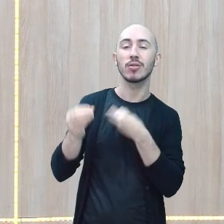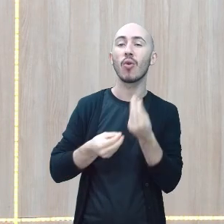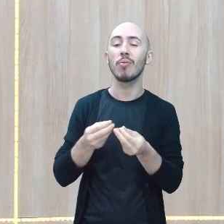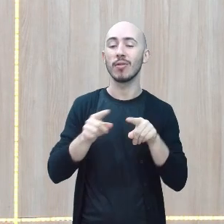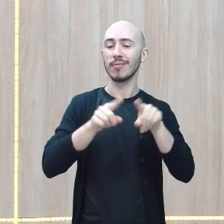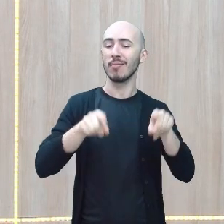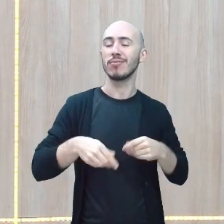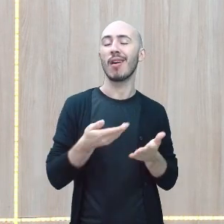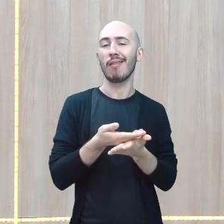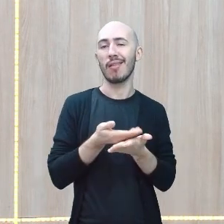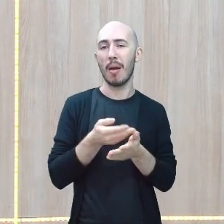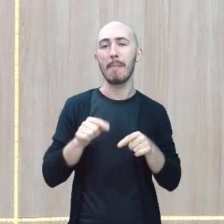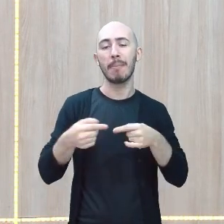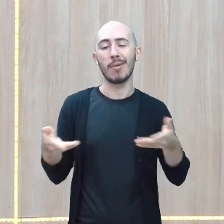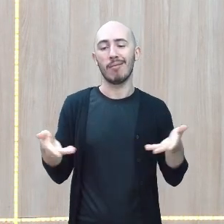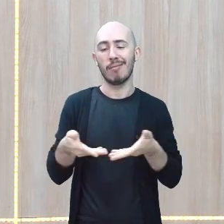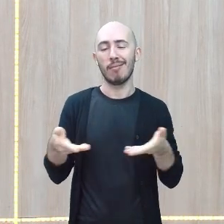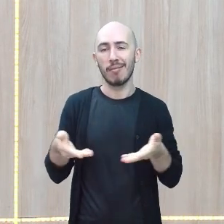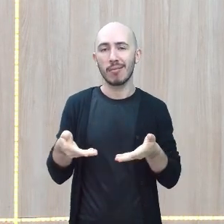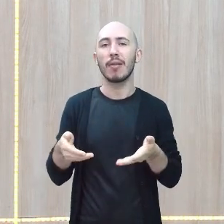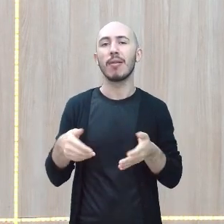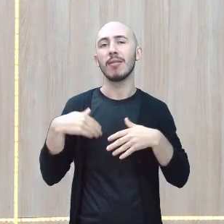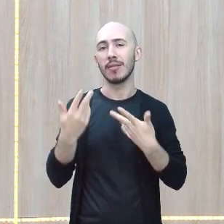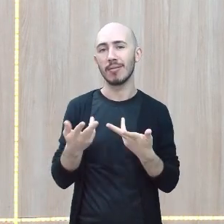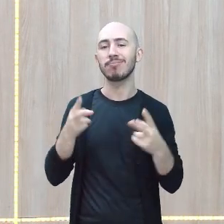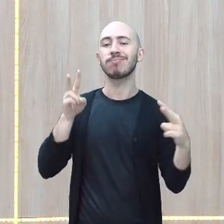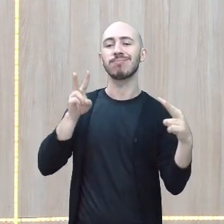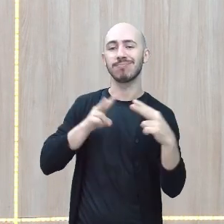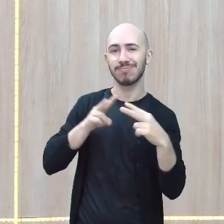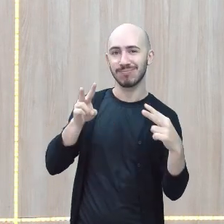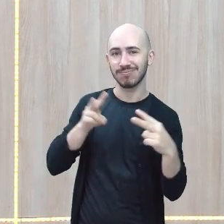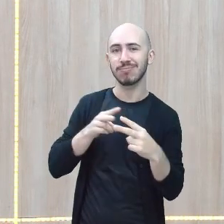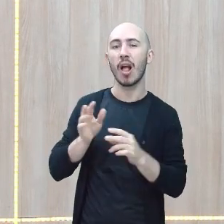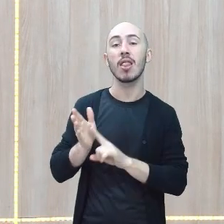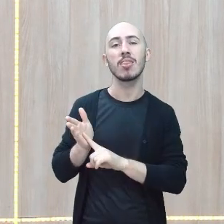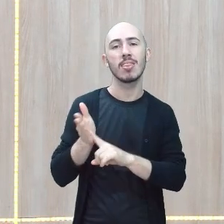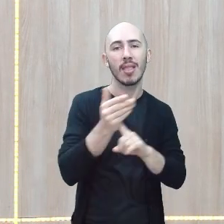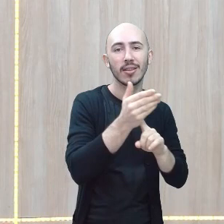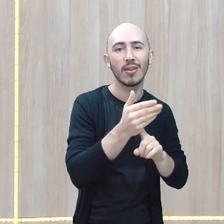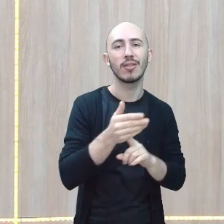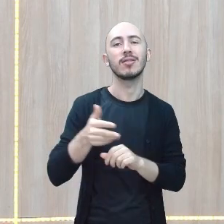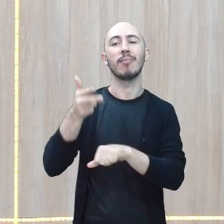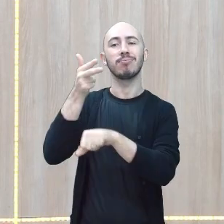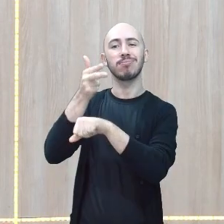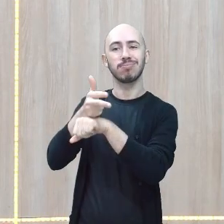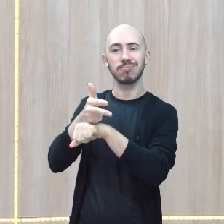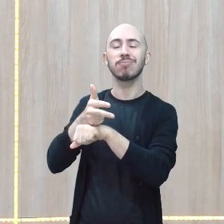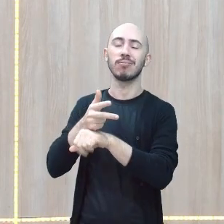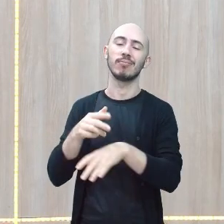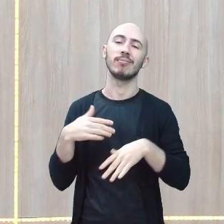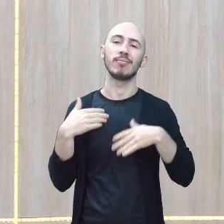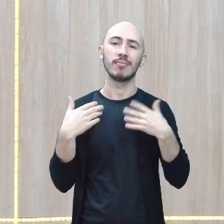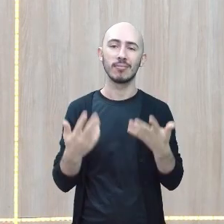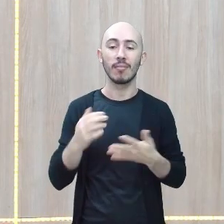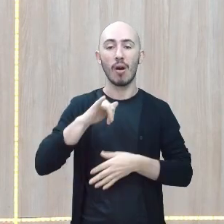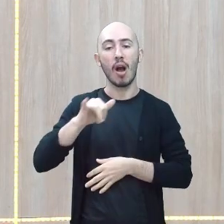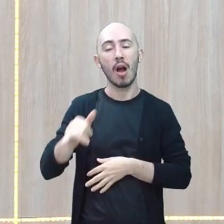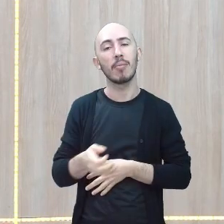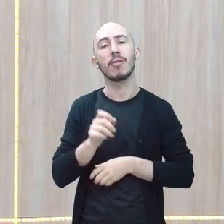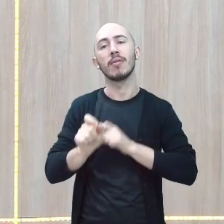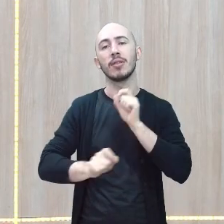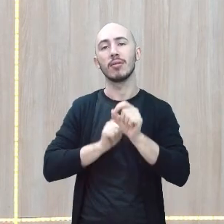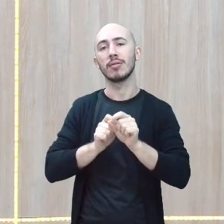agora está sendo mediante aqui o uso da tecnologia, o uso das câmeras. Então, aproveitar